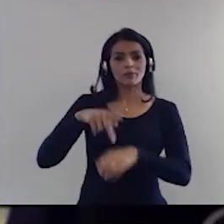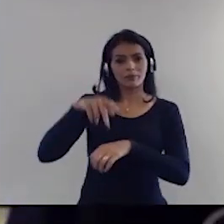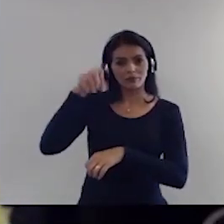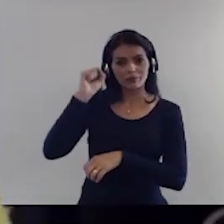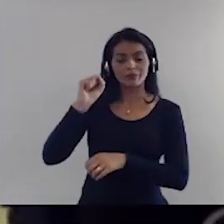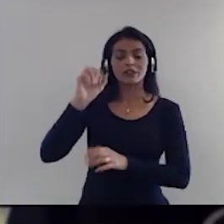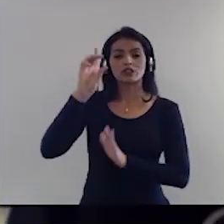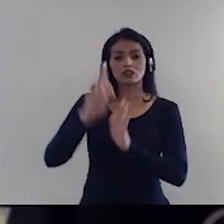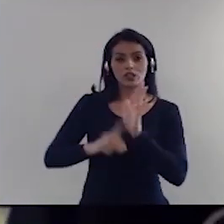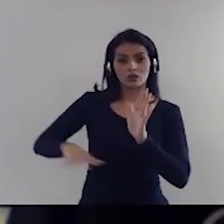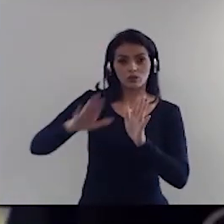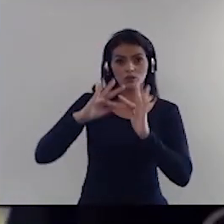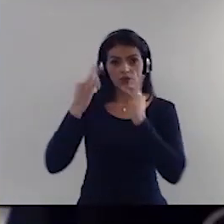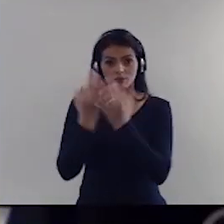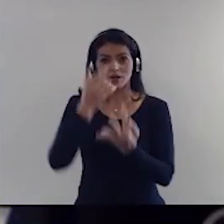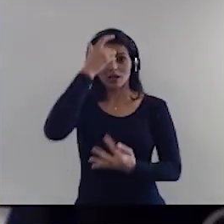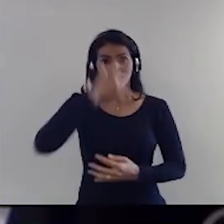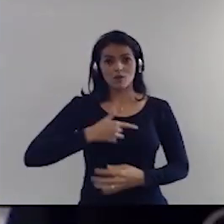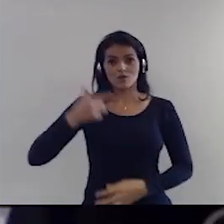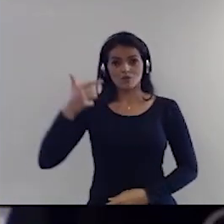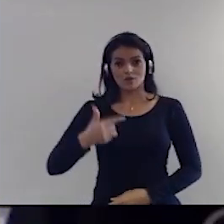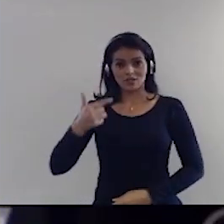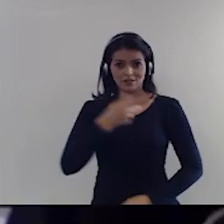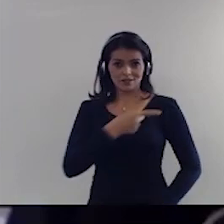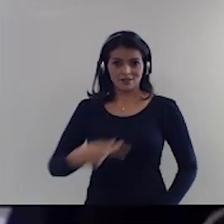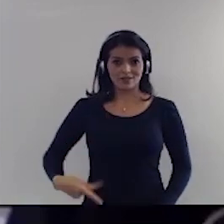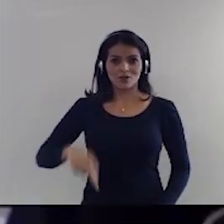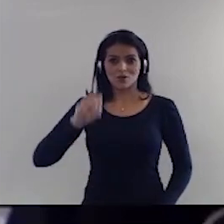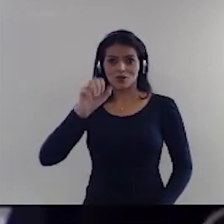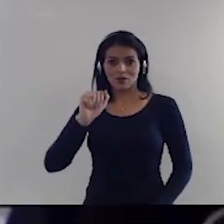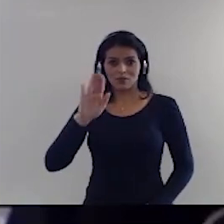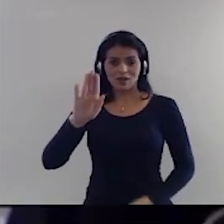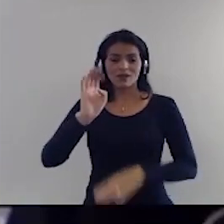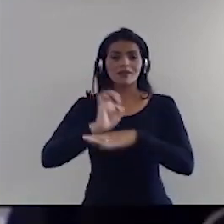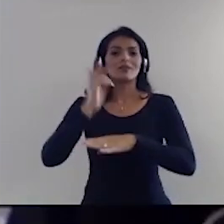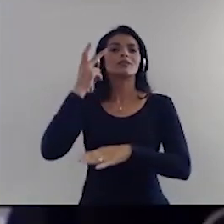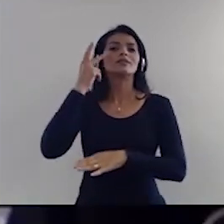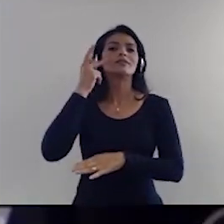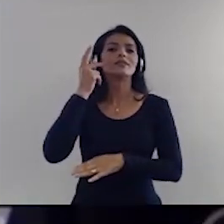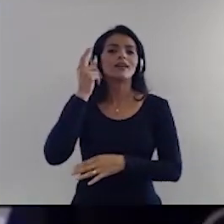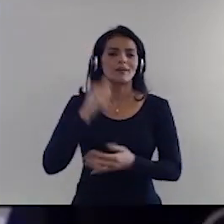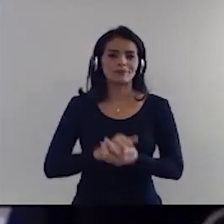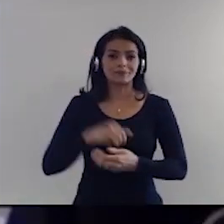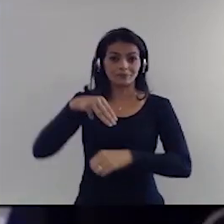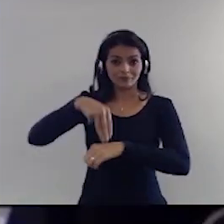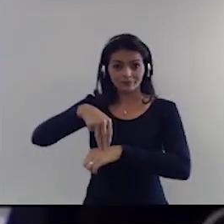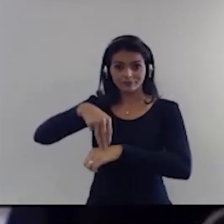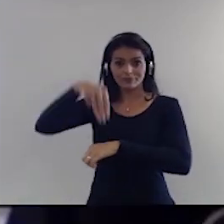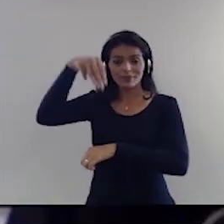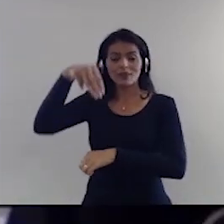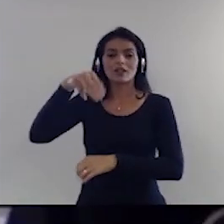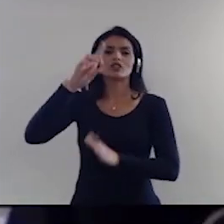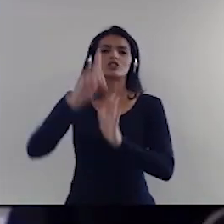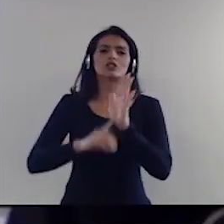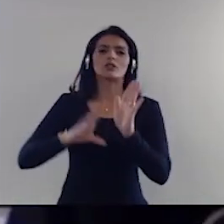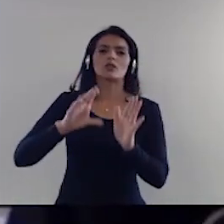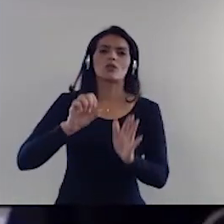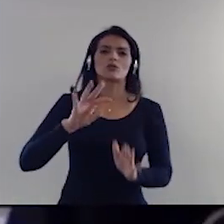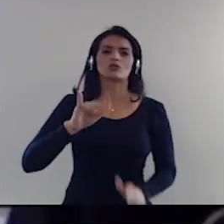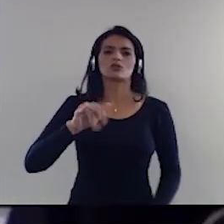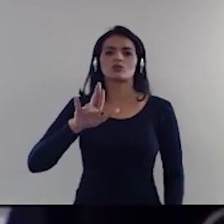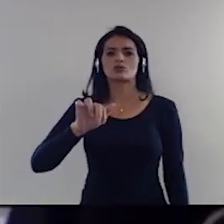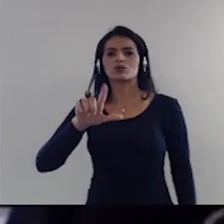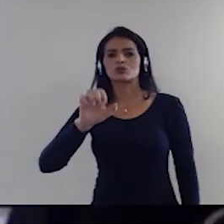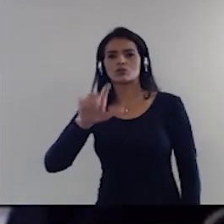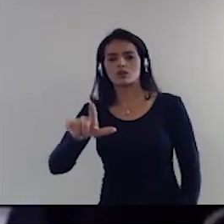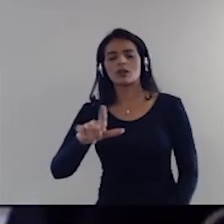de Família, estou à frente da vice-presidência da OAB Ceará, sou mestre em Direito Constitucional nas Relações Privadas